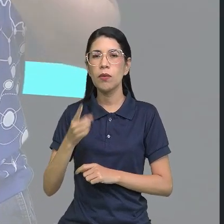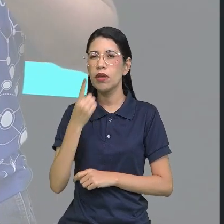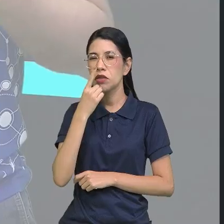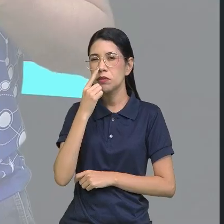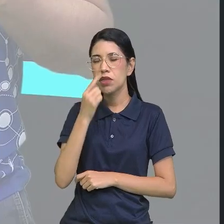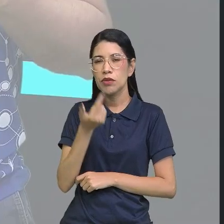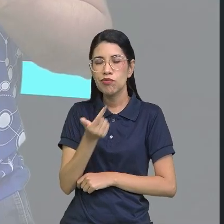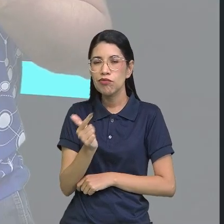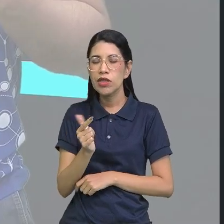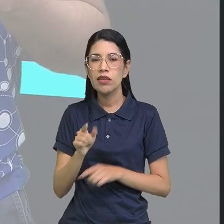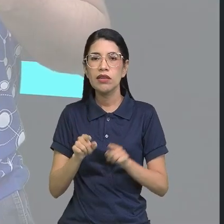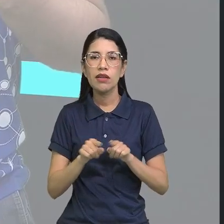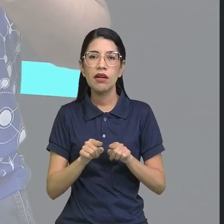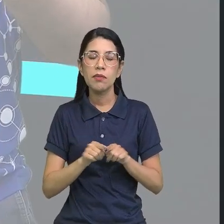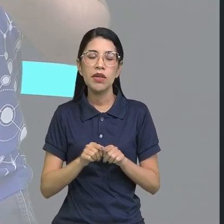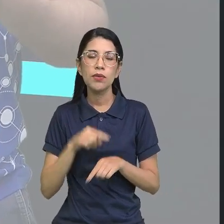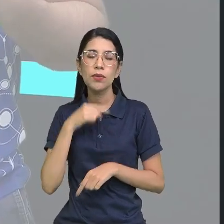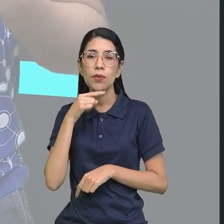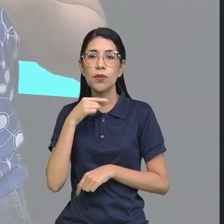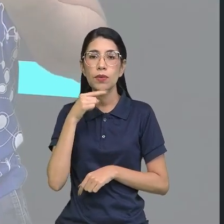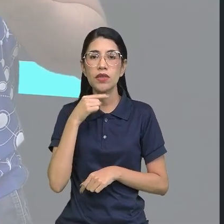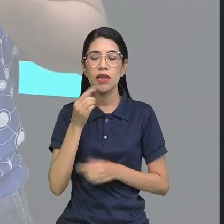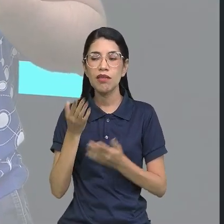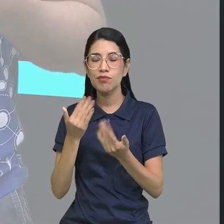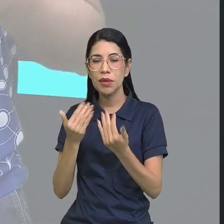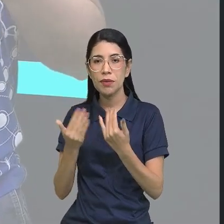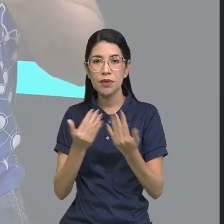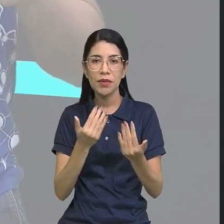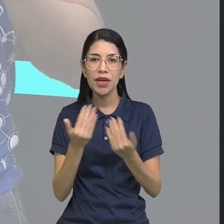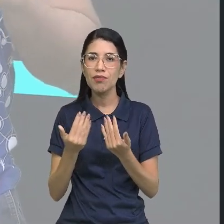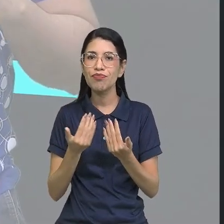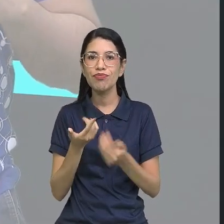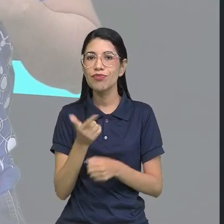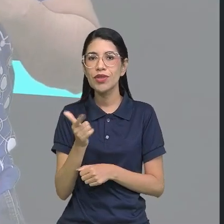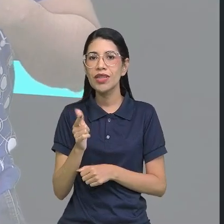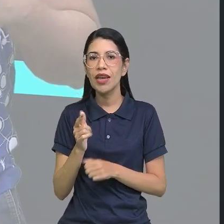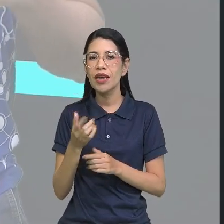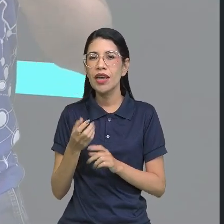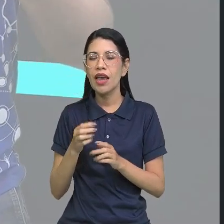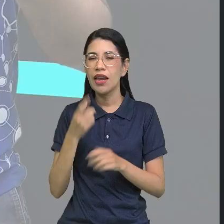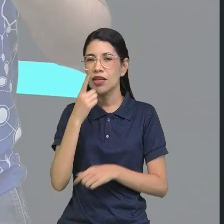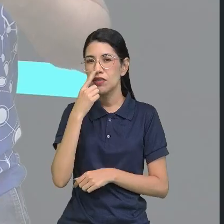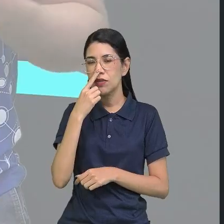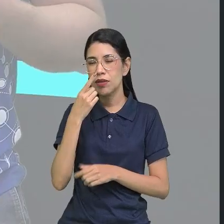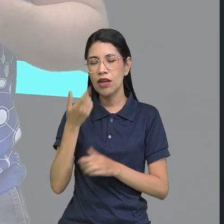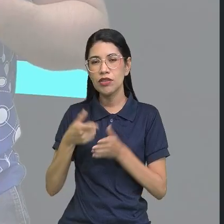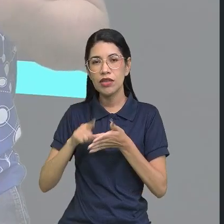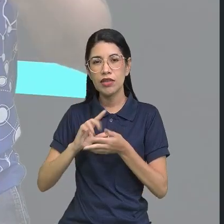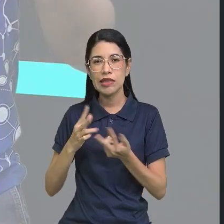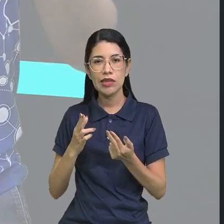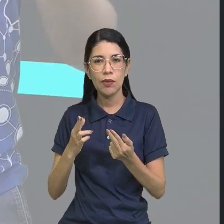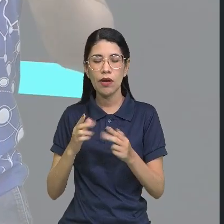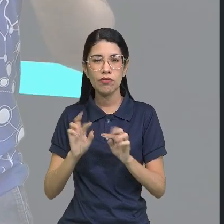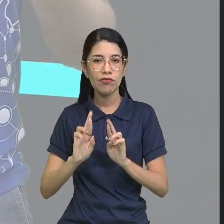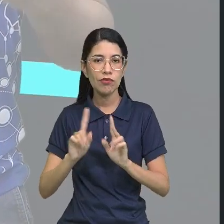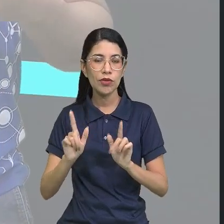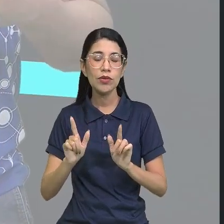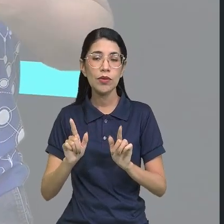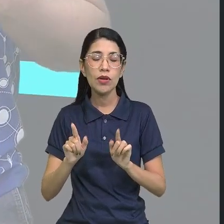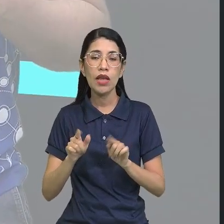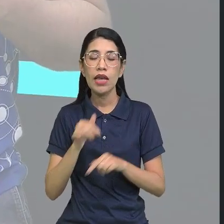próximas, que elas não conseguem mais dialogar, conversar, não é mais como antes. De repente, é